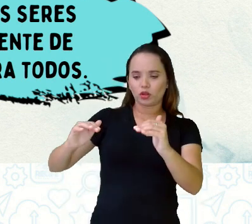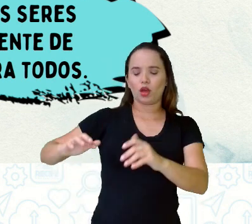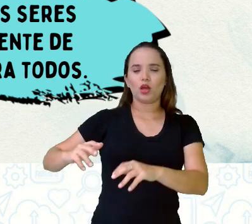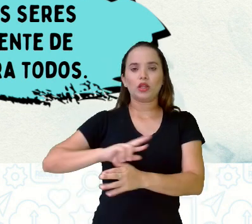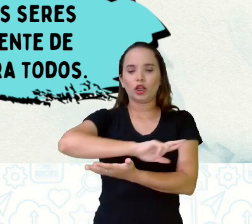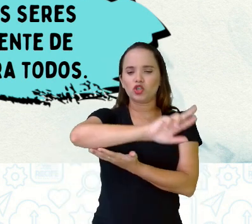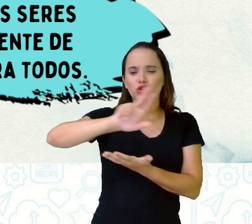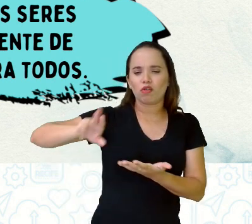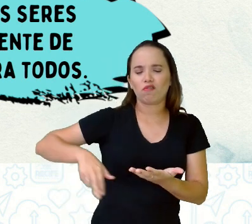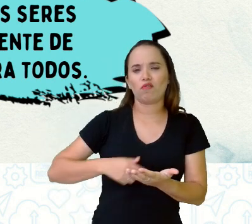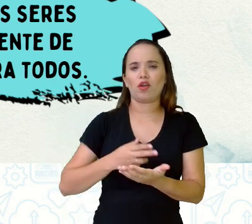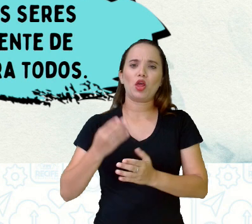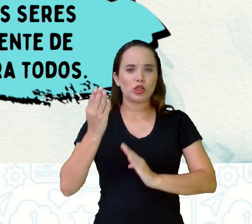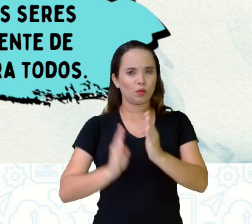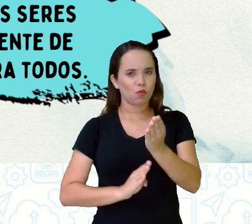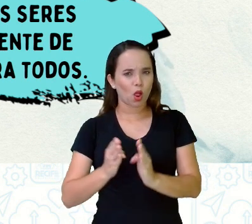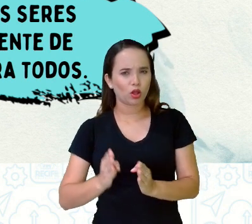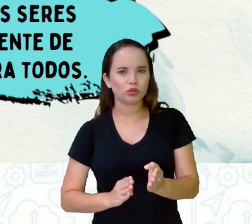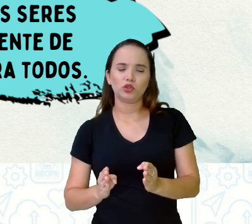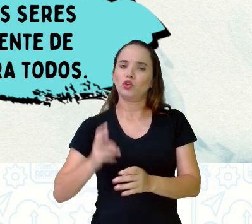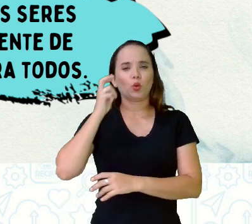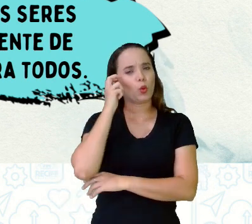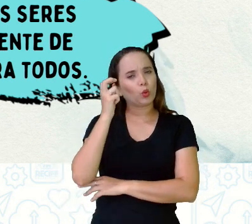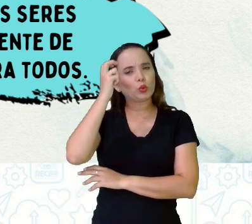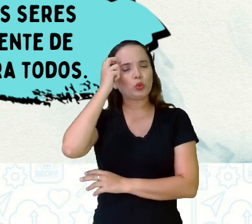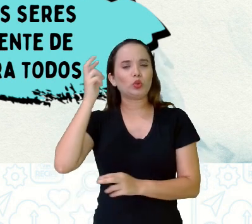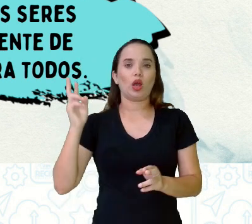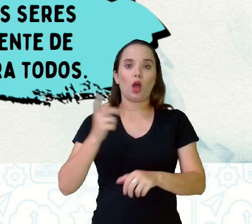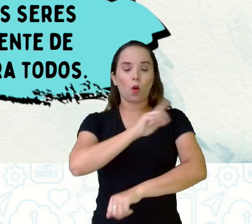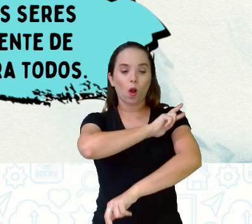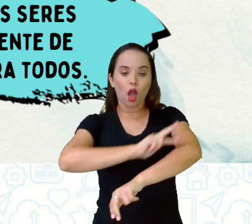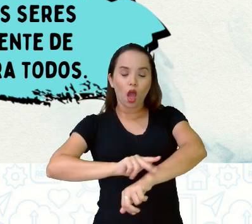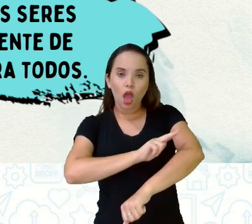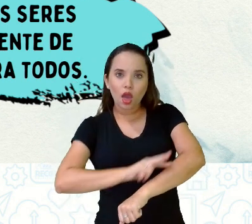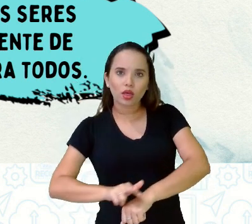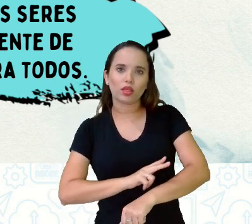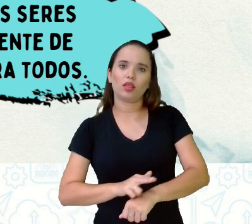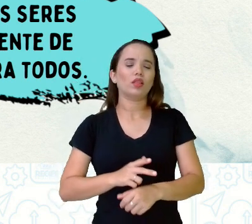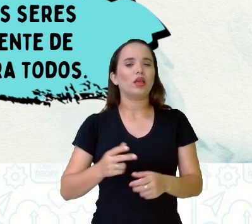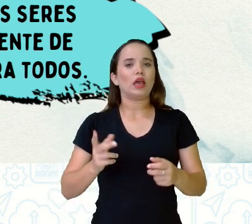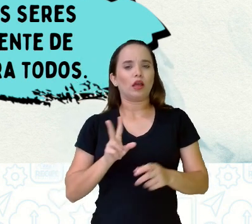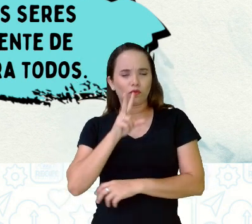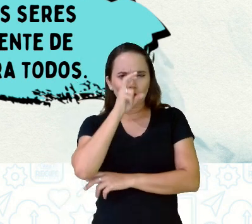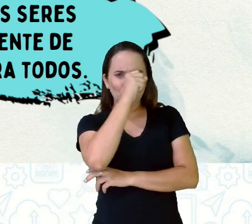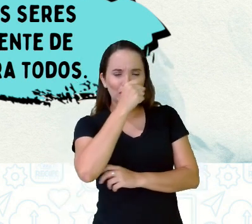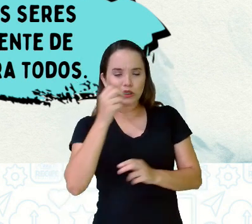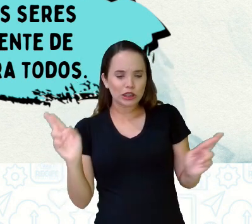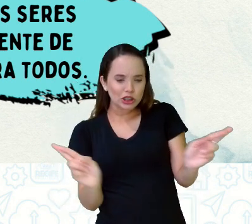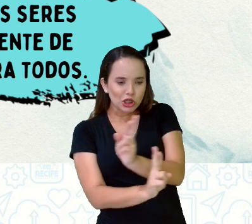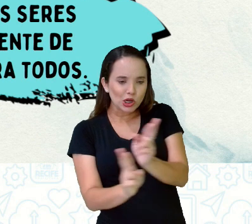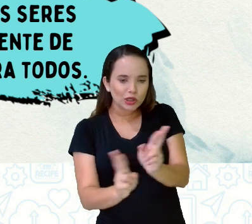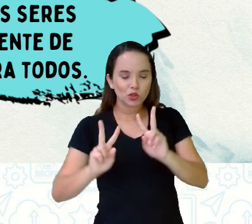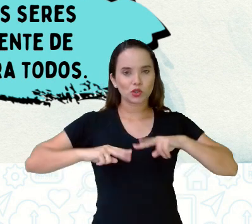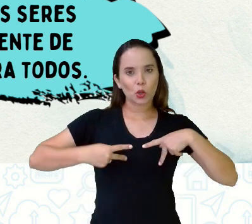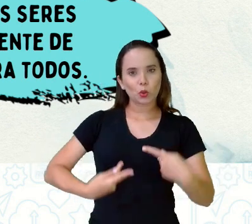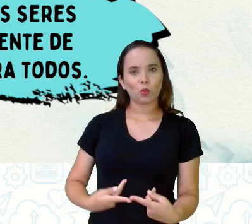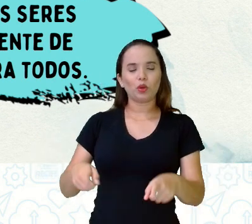também, cultural, étnica, fortalecendo as relações dos seres humanos entre si e com o meio ambiente e de